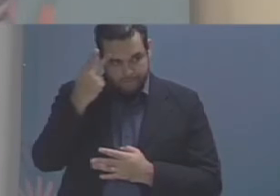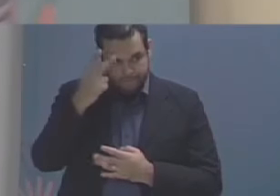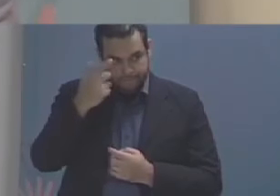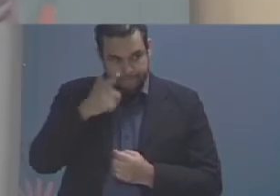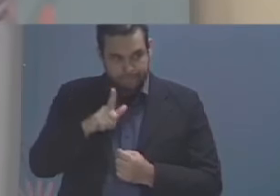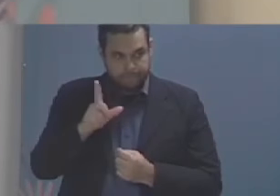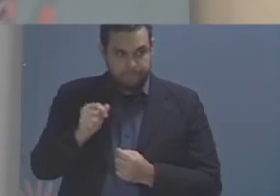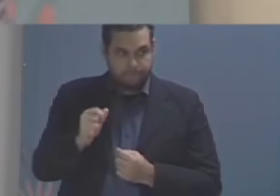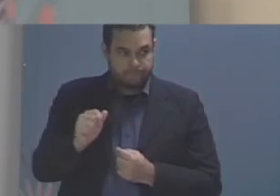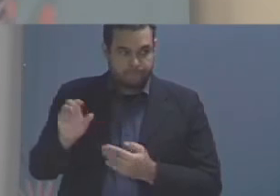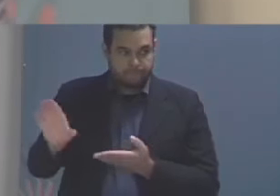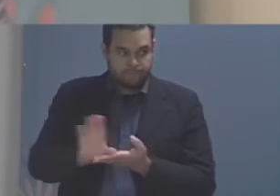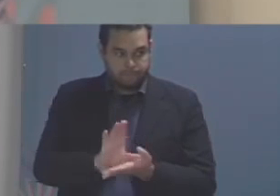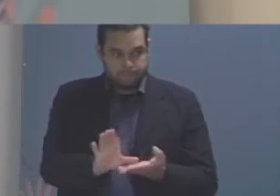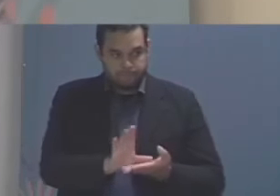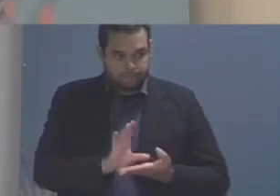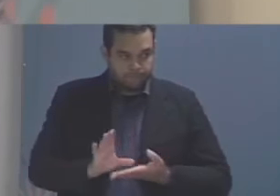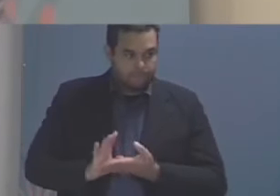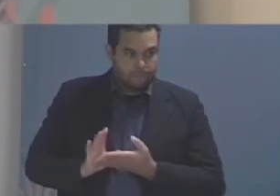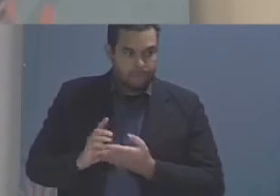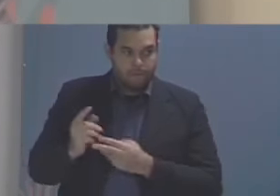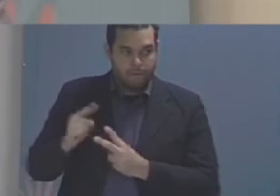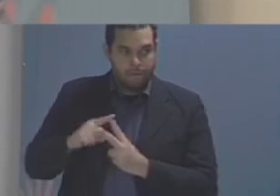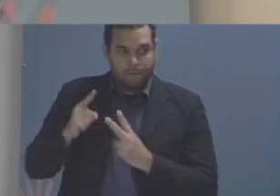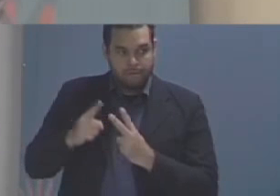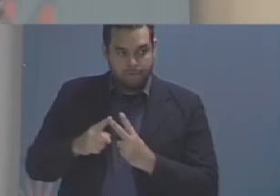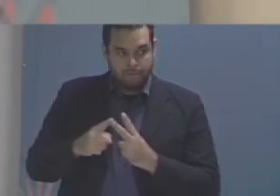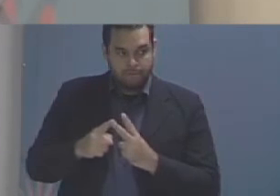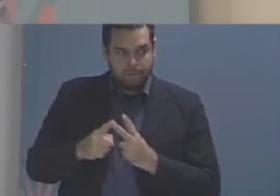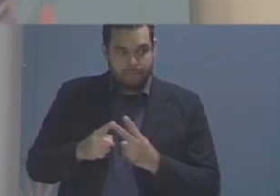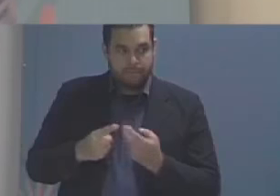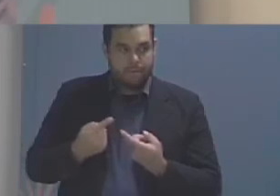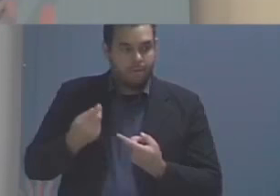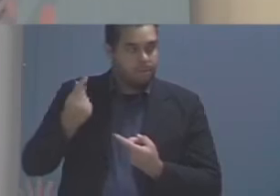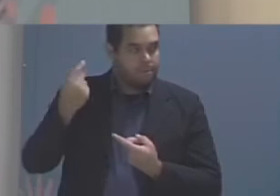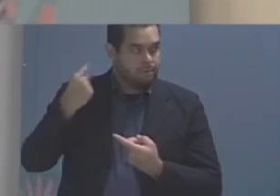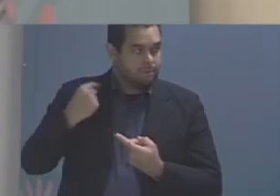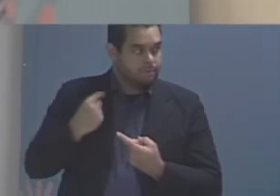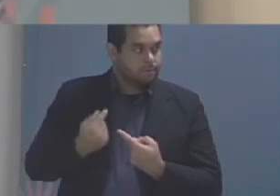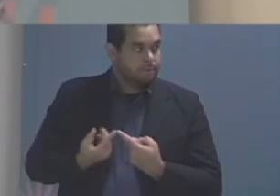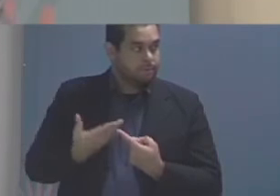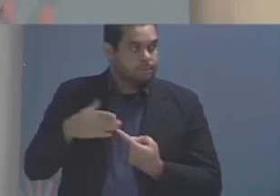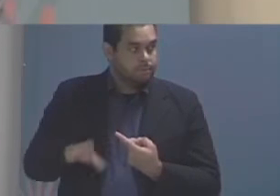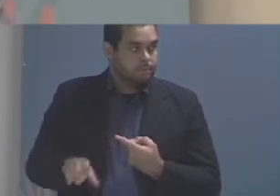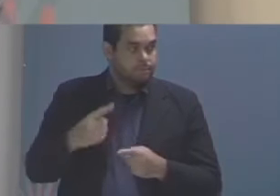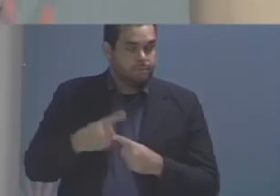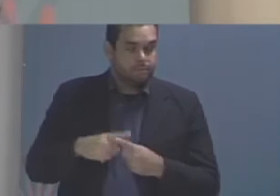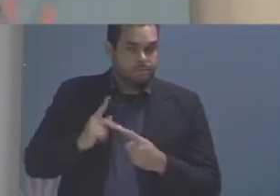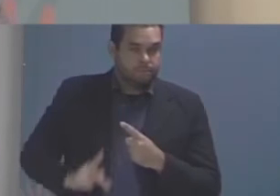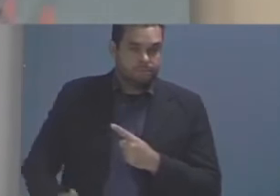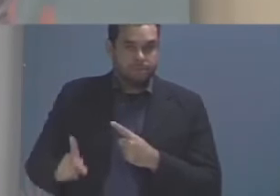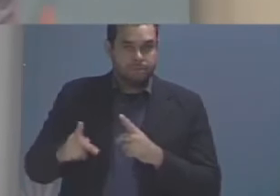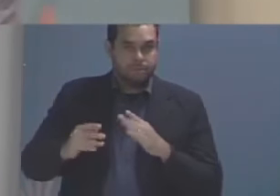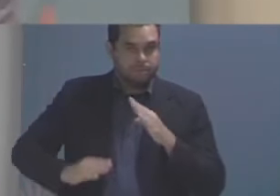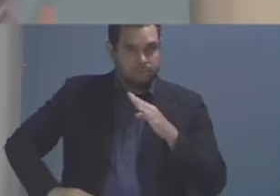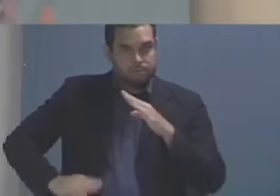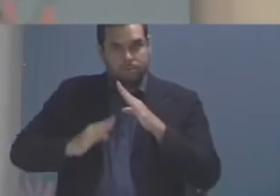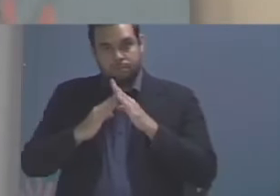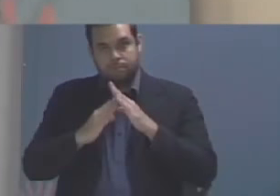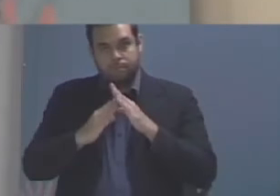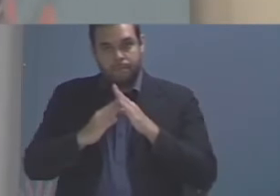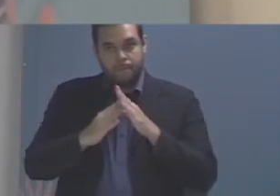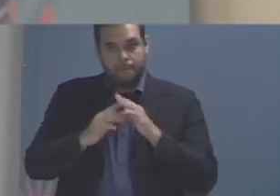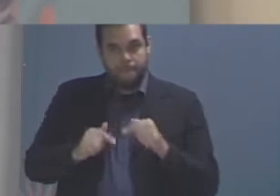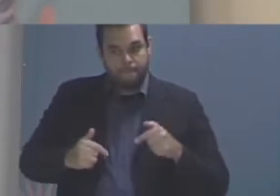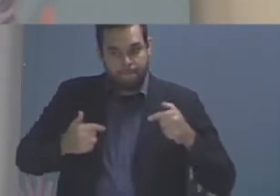dinheiro. As duas chapas que estão aqui do lado, elas capitaneiam esse discurso há muito tempo, porque sempre é uma utopia. Ah, nós vamos